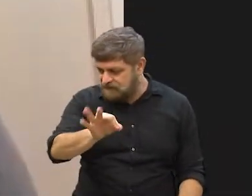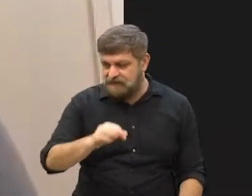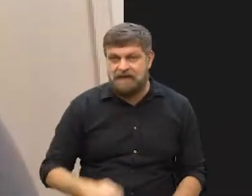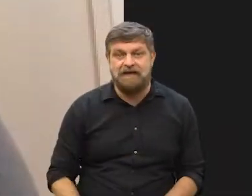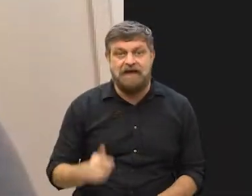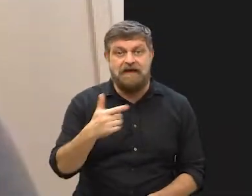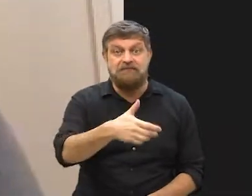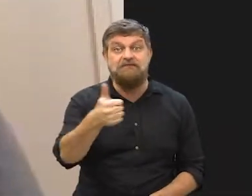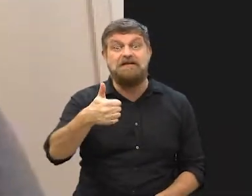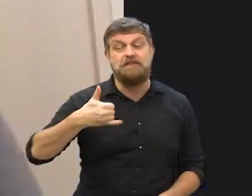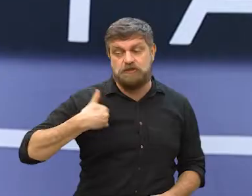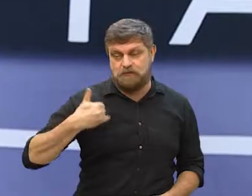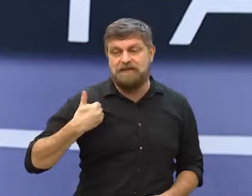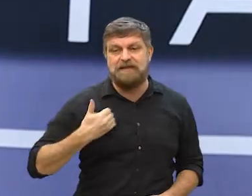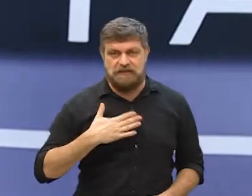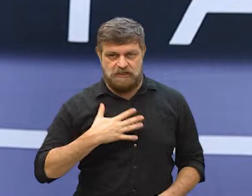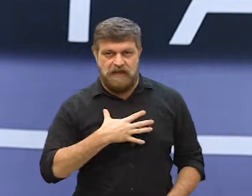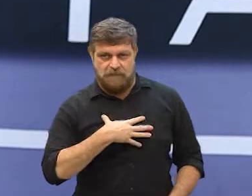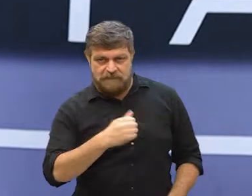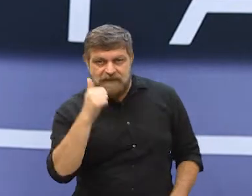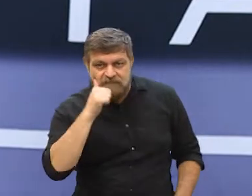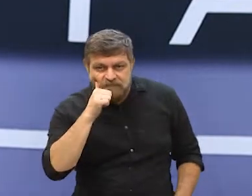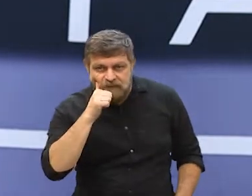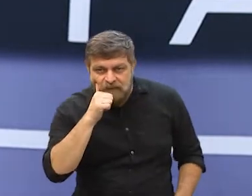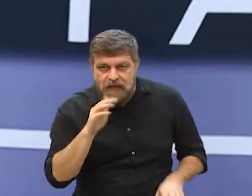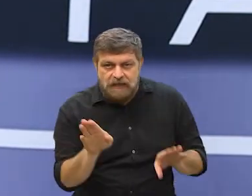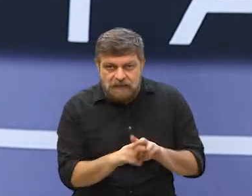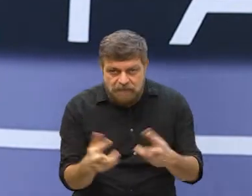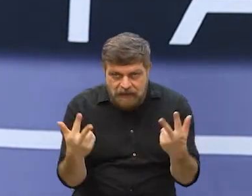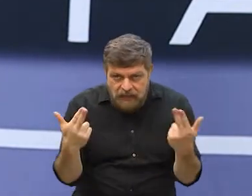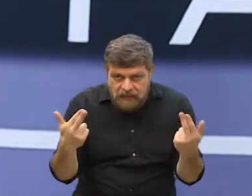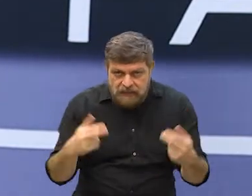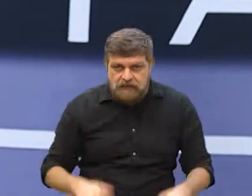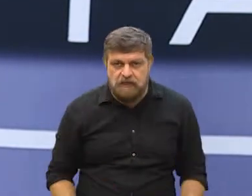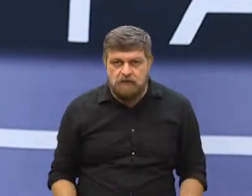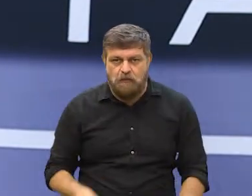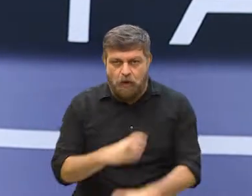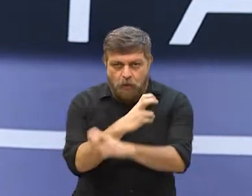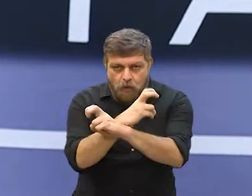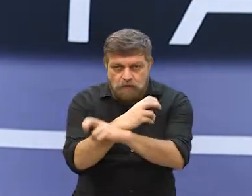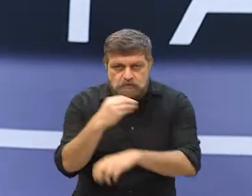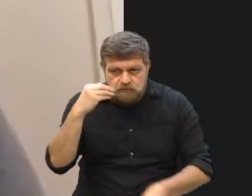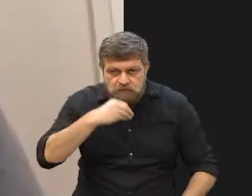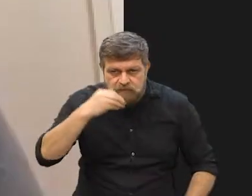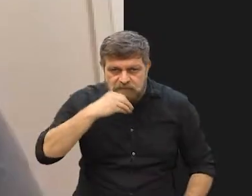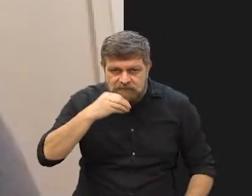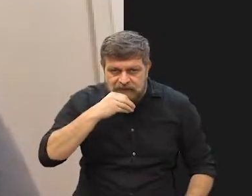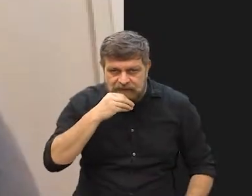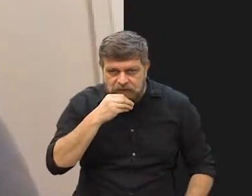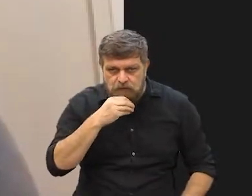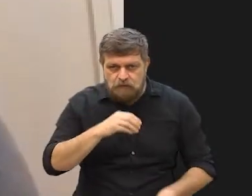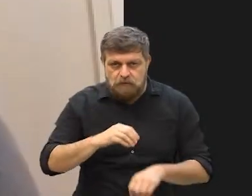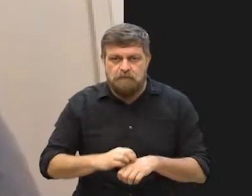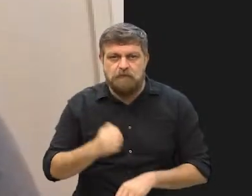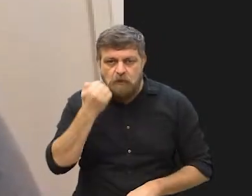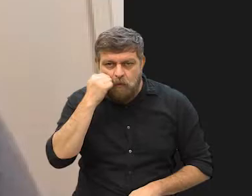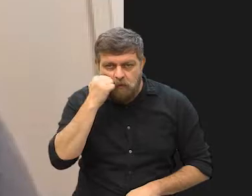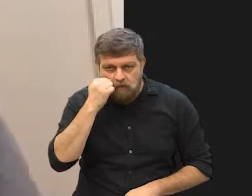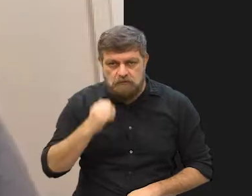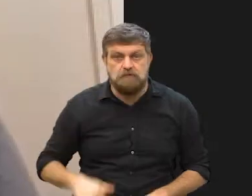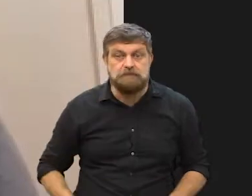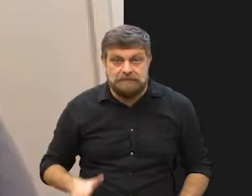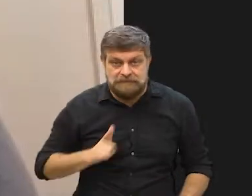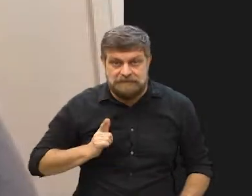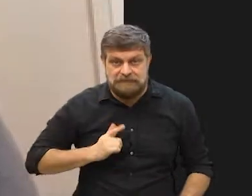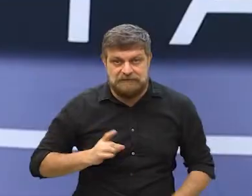21. 21 anos. E ela também tem a doença dos ossos de vidro? Um pouco mais leve ainda que o meu